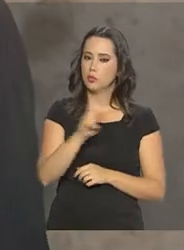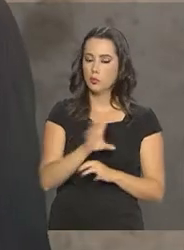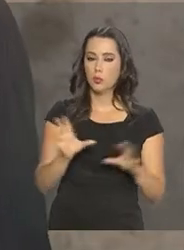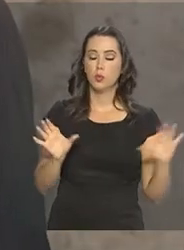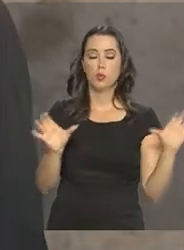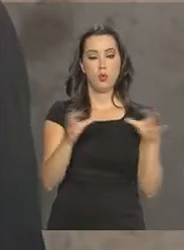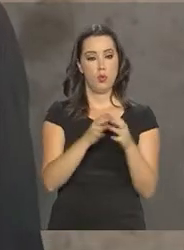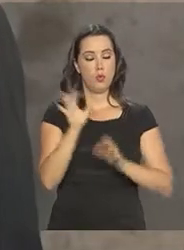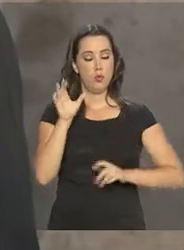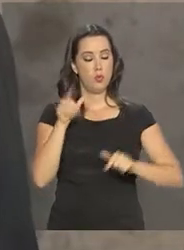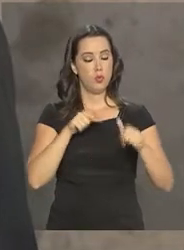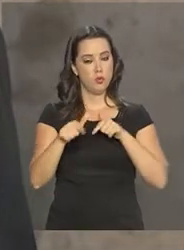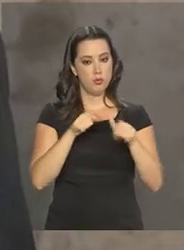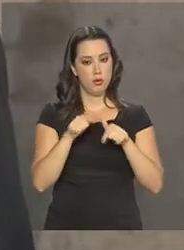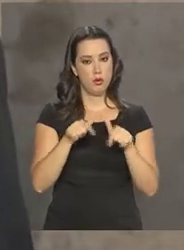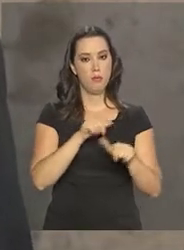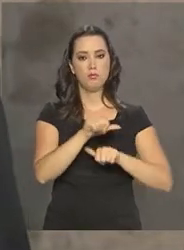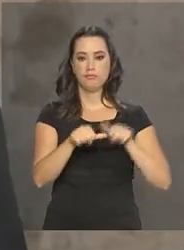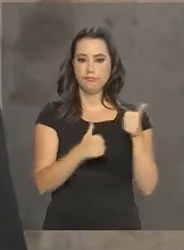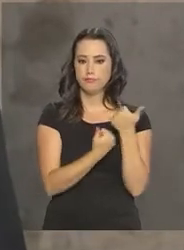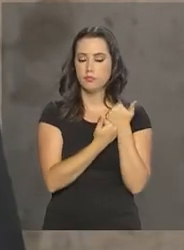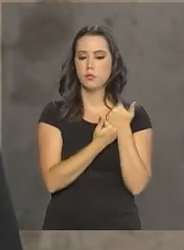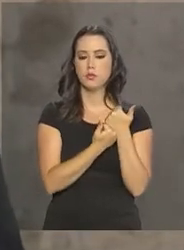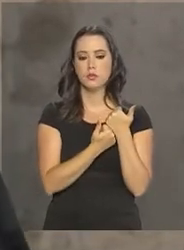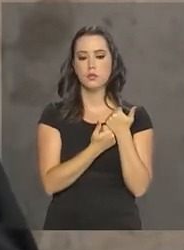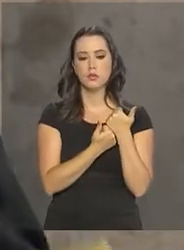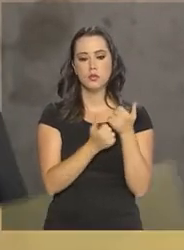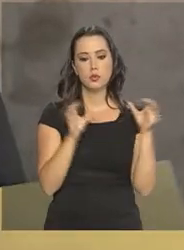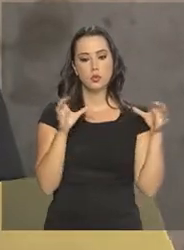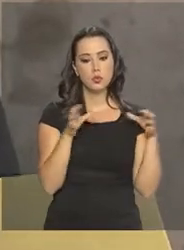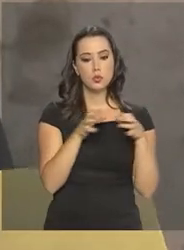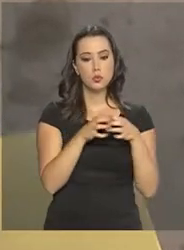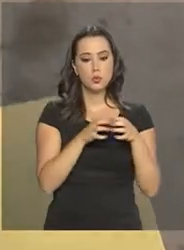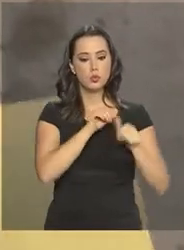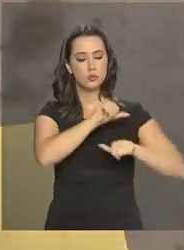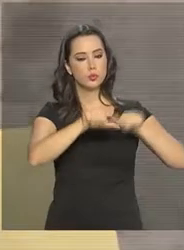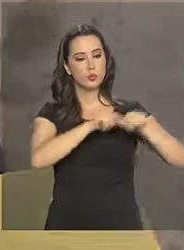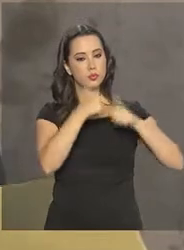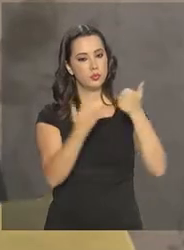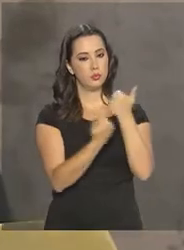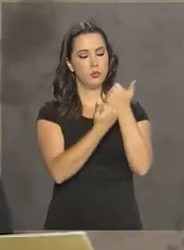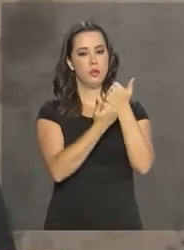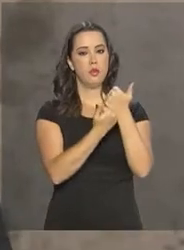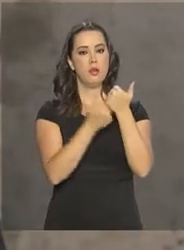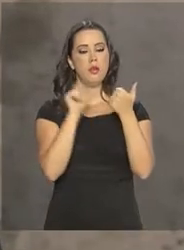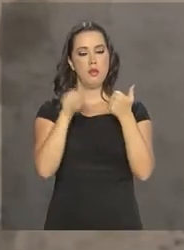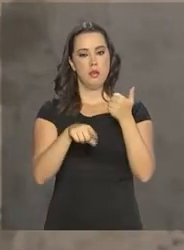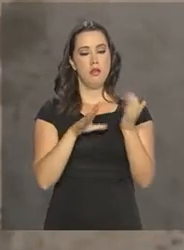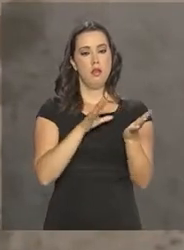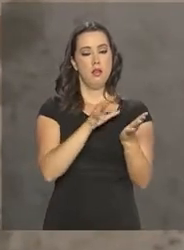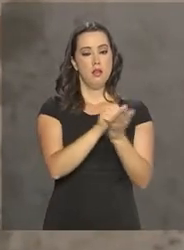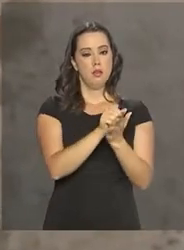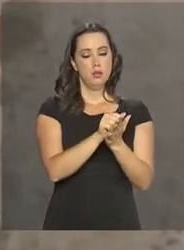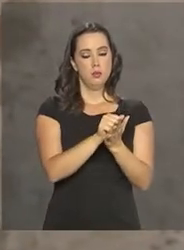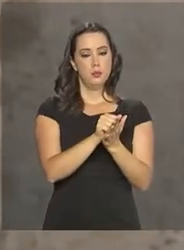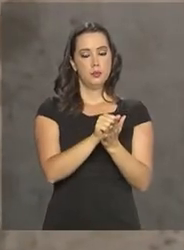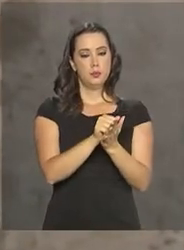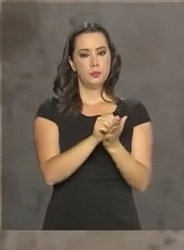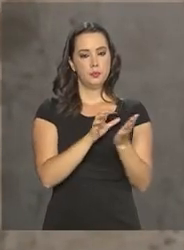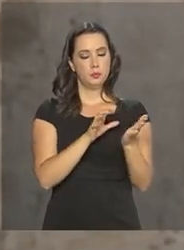da comissão de transição do contratado da equipe de transição ela toma posse